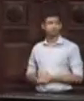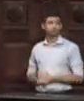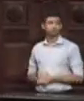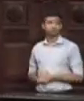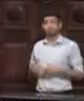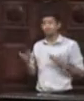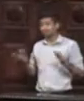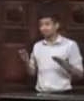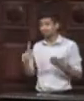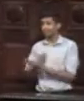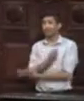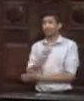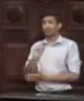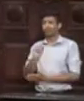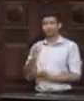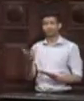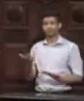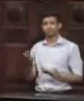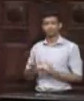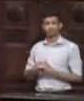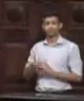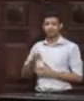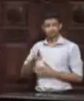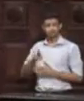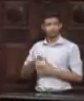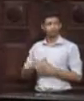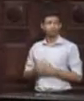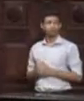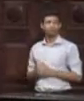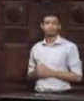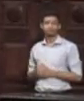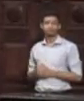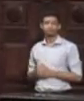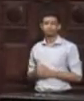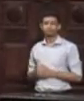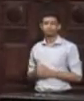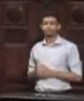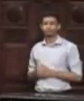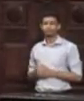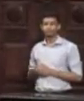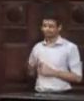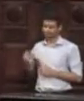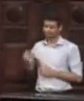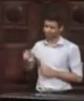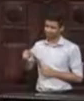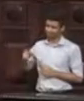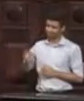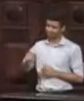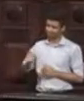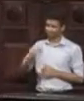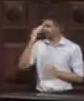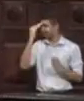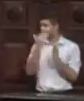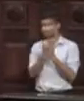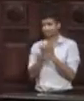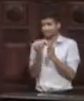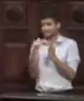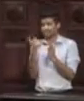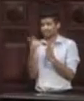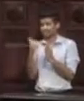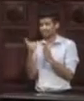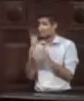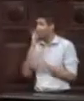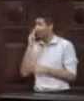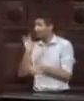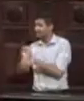o que acontece? Isto é uma norma o tempo todo desrespeitada pelos estados.